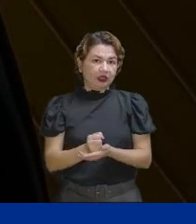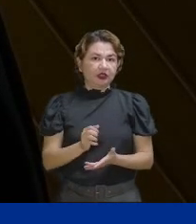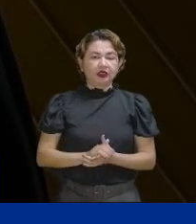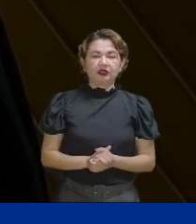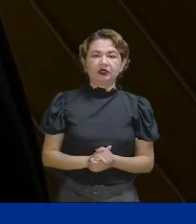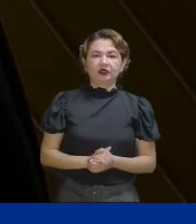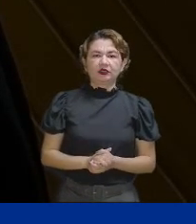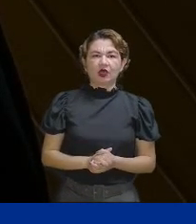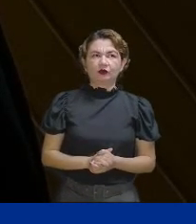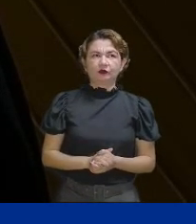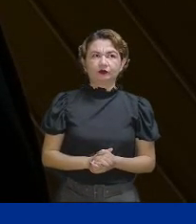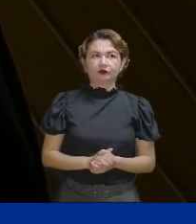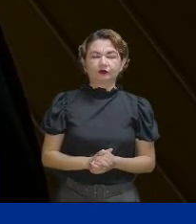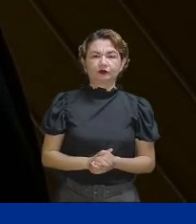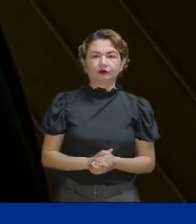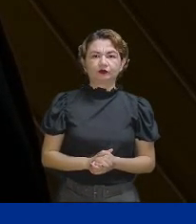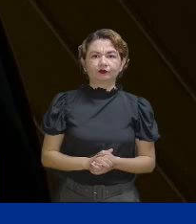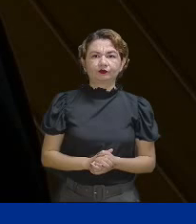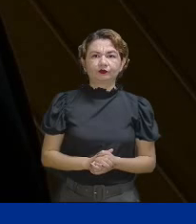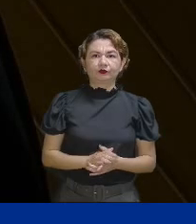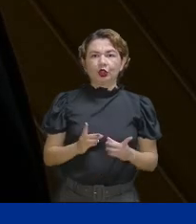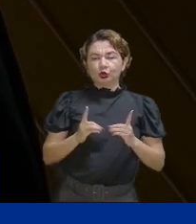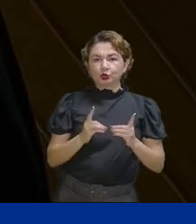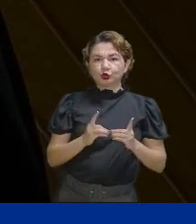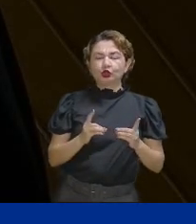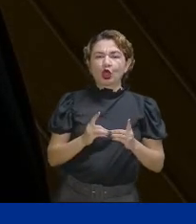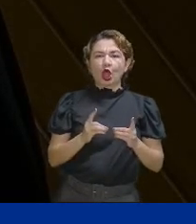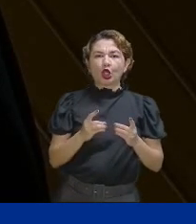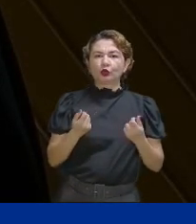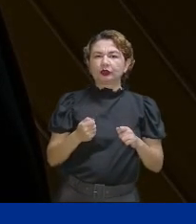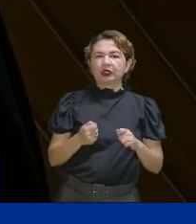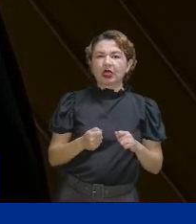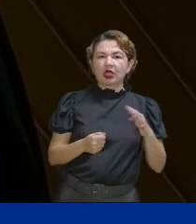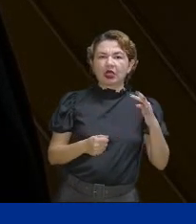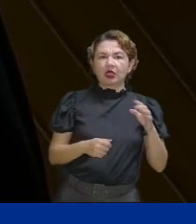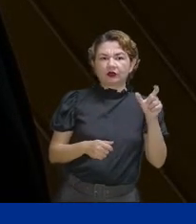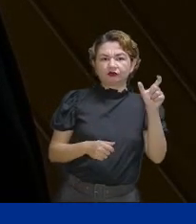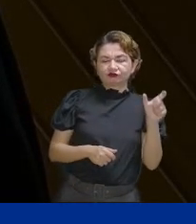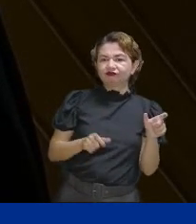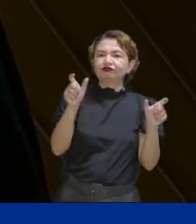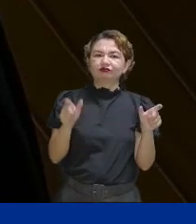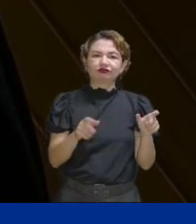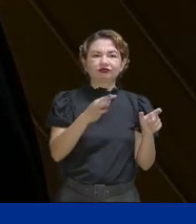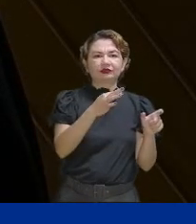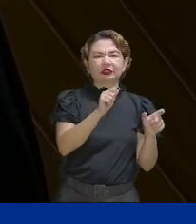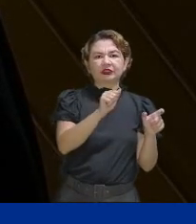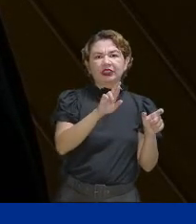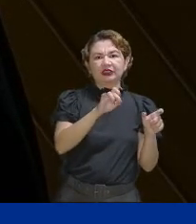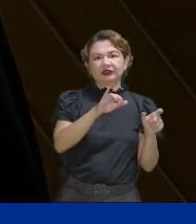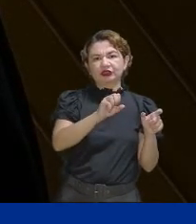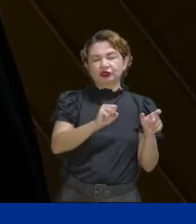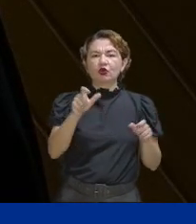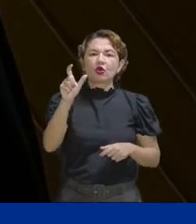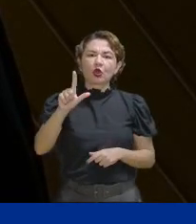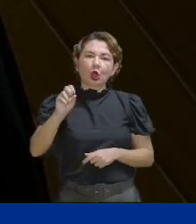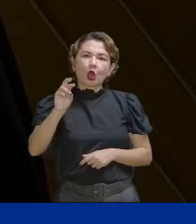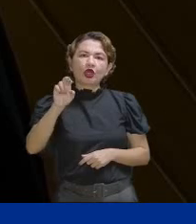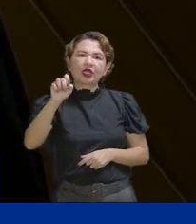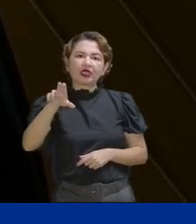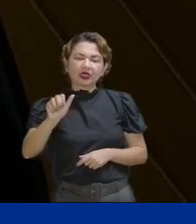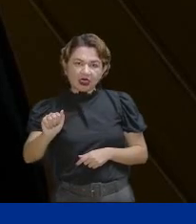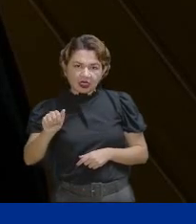não enfrentou o, abro aspas, diálogo entre Tarcísio e Lorena, datado de 1º de outubro